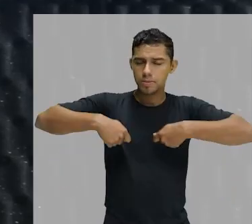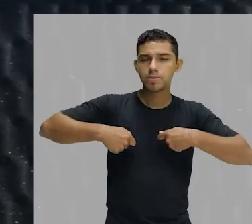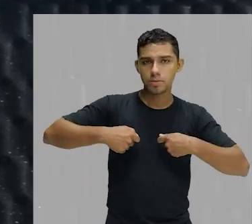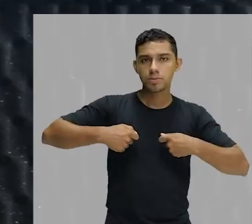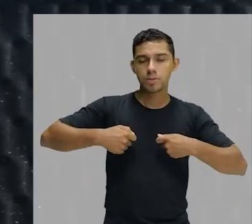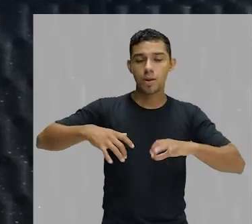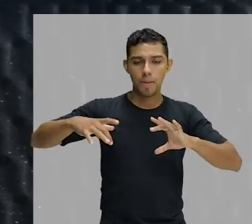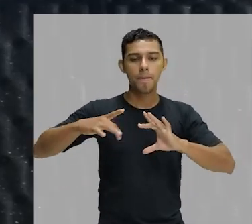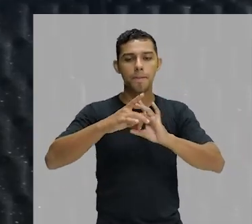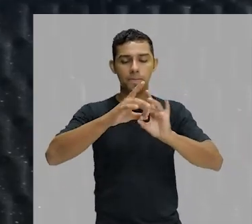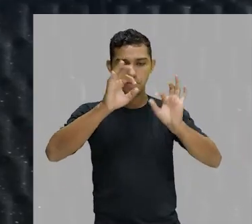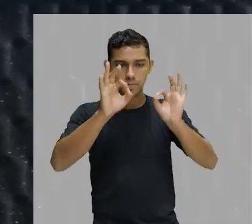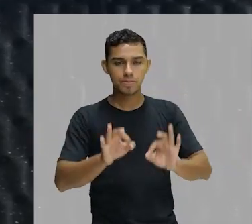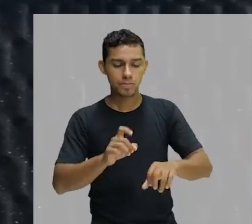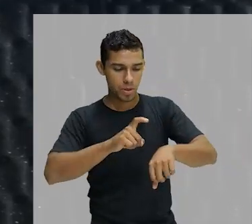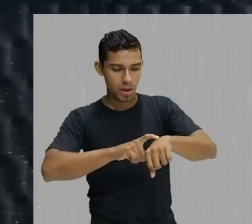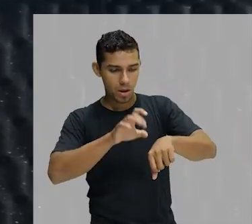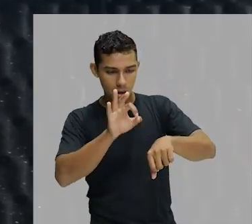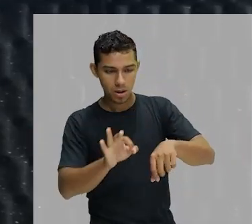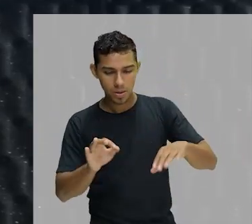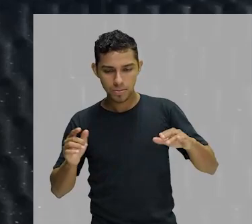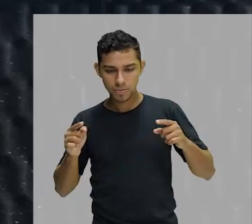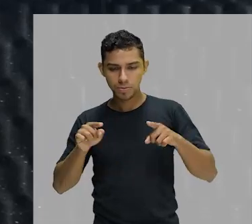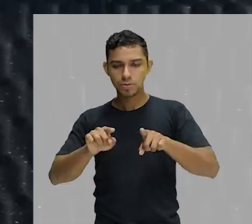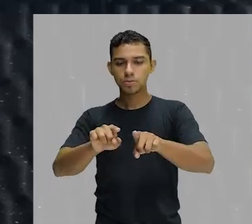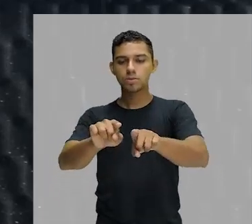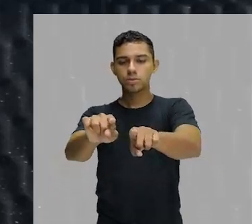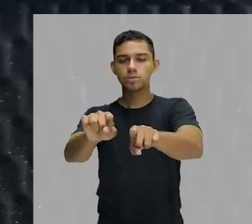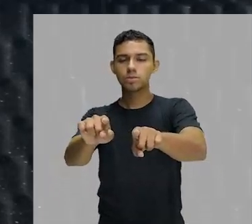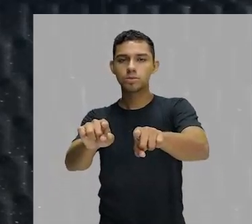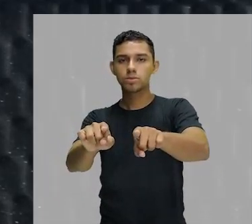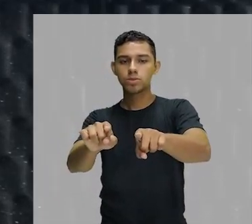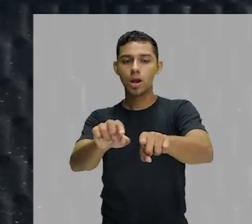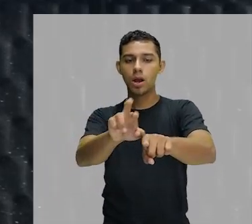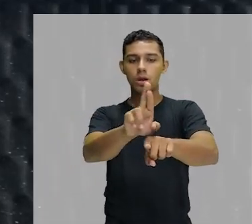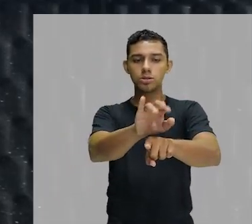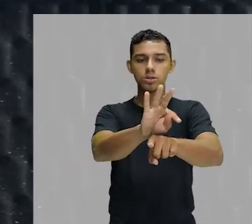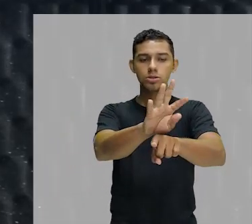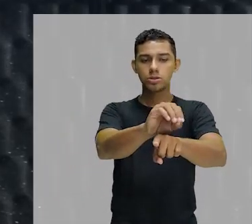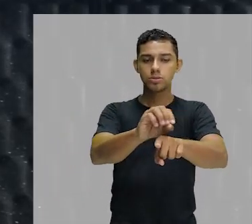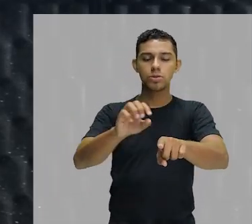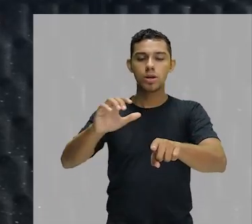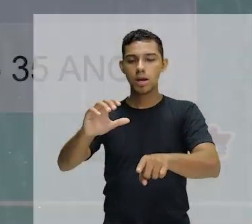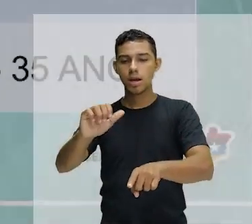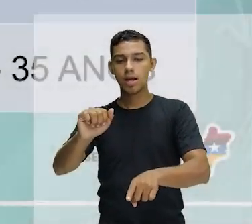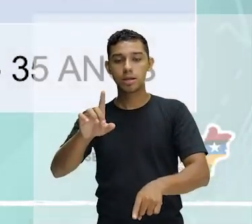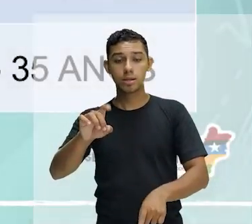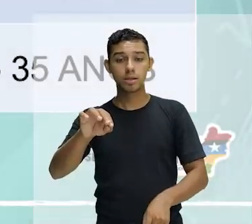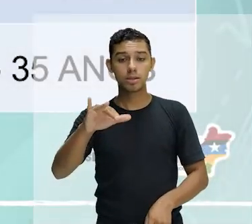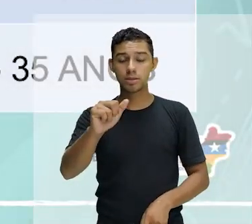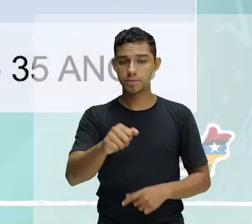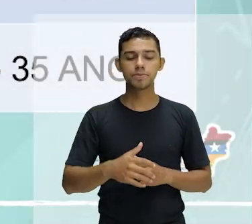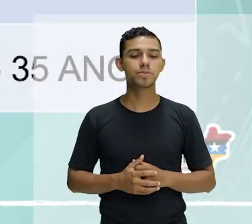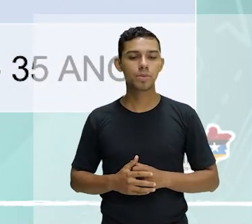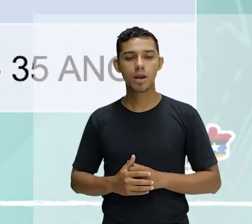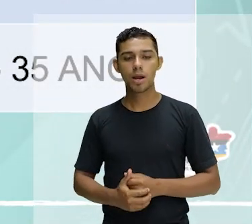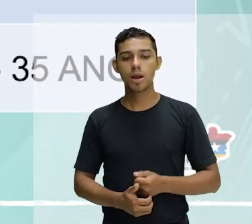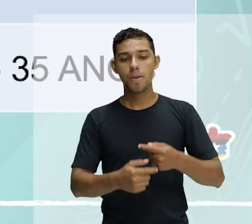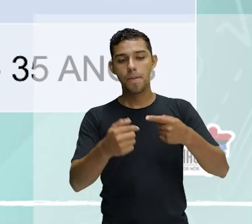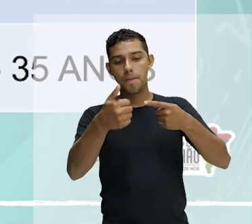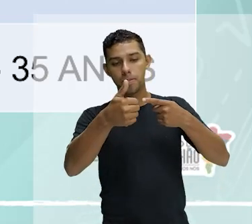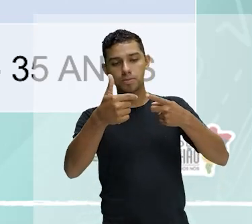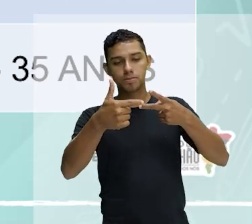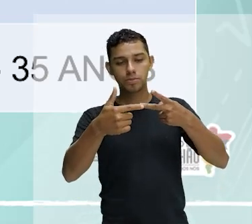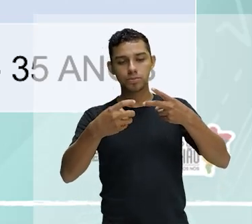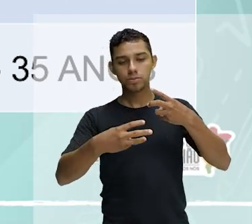5,30. Então, a questão do ritmo está muito ligado à cadência. Etapas de formação